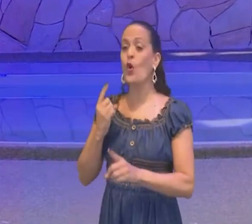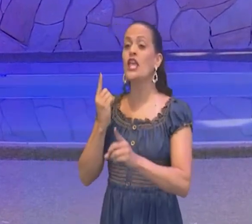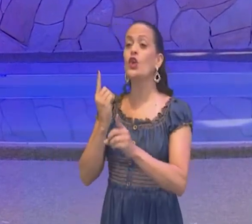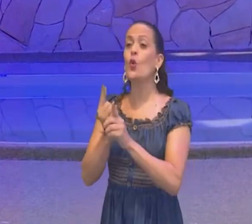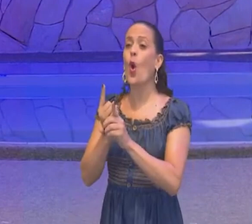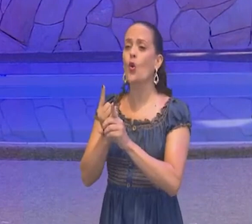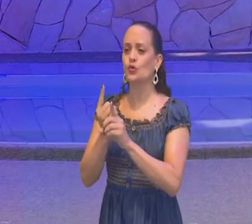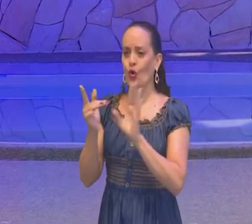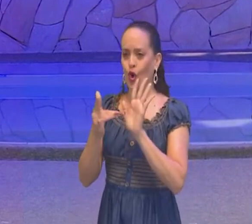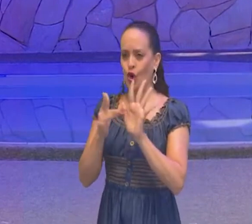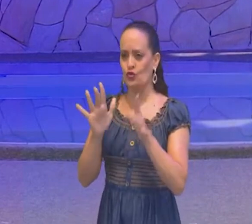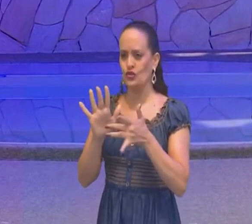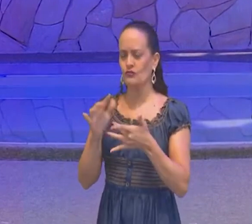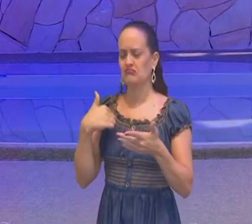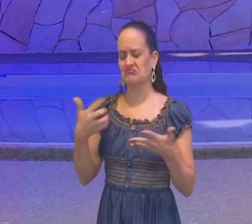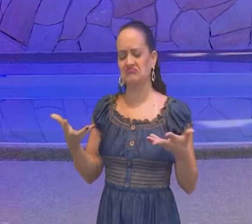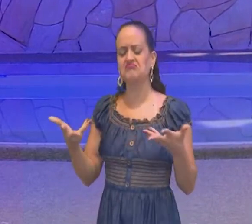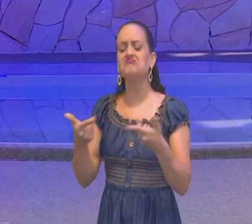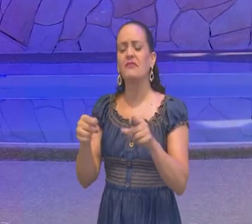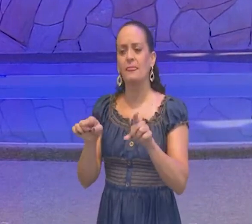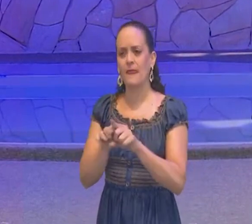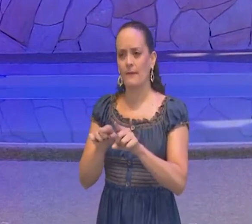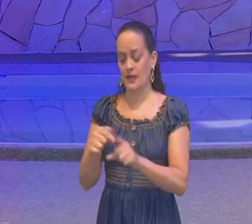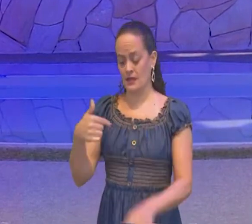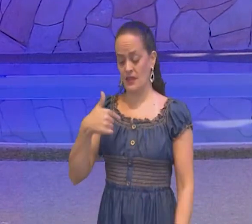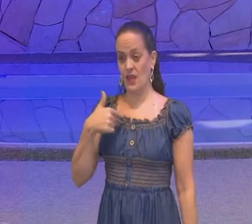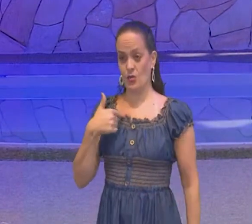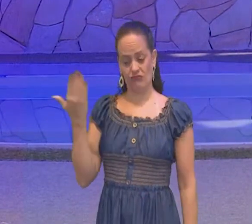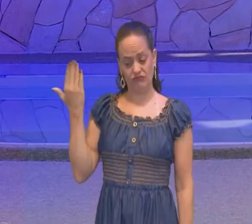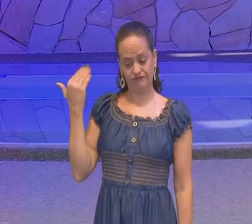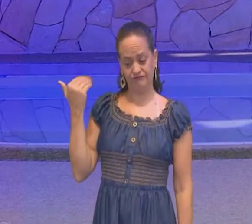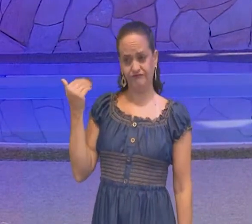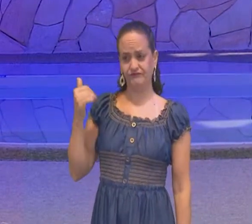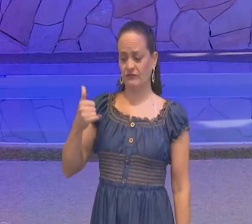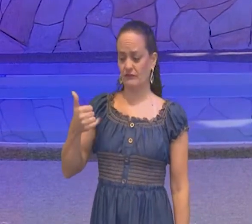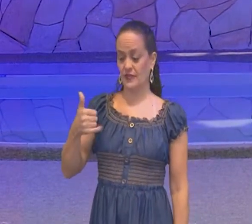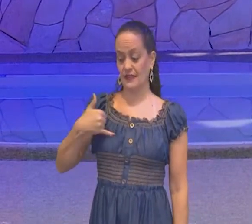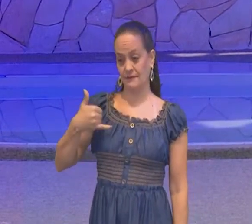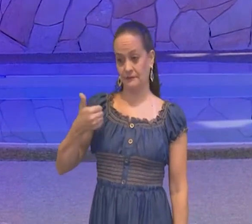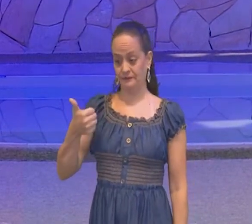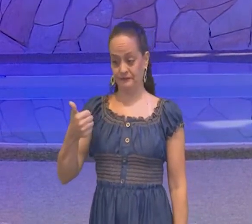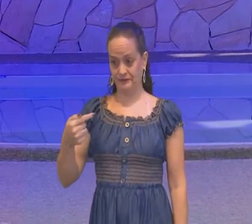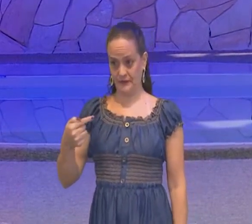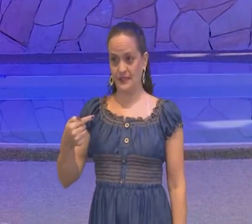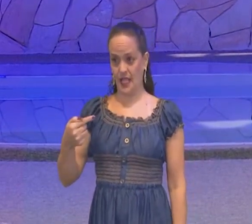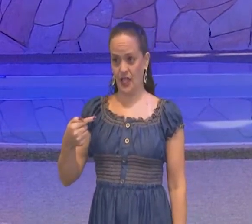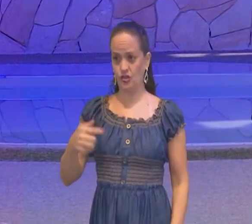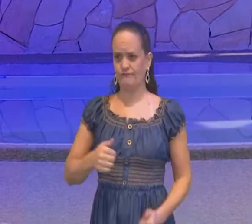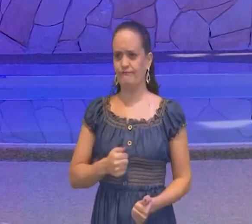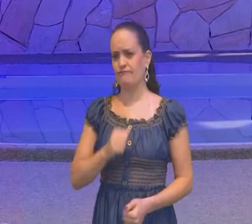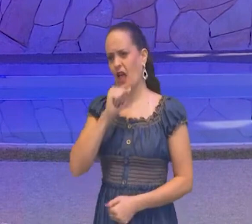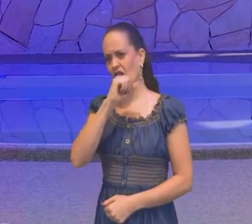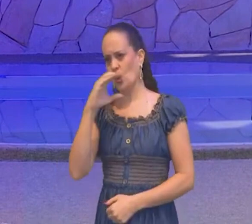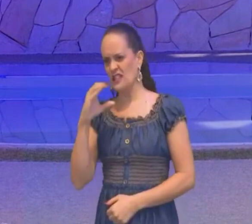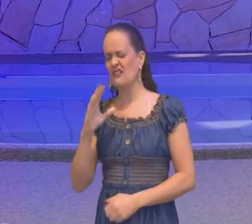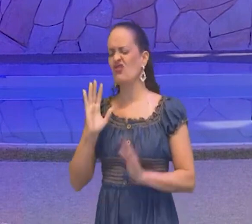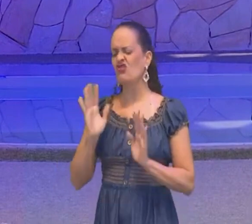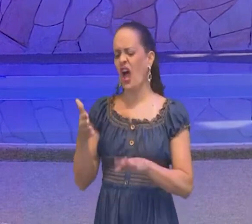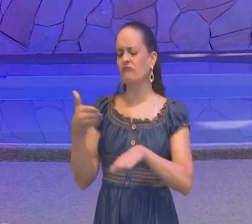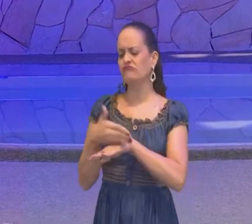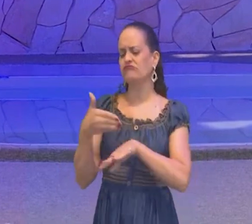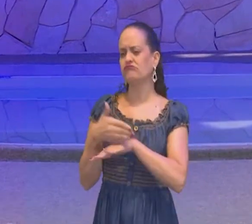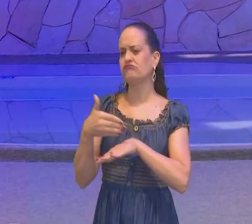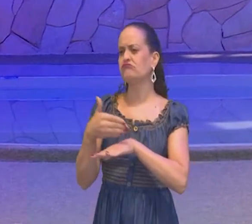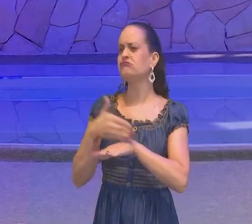algo extraordinário. Eu era um adolescente com 17 anos, eu já frequentava a igreja há bastante